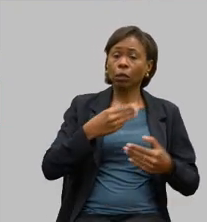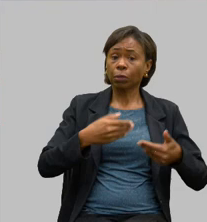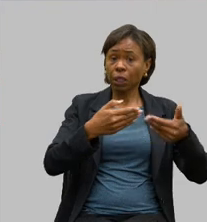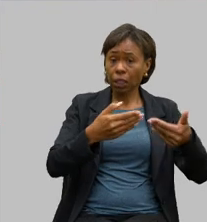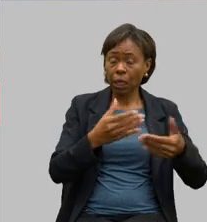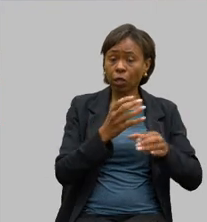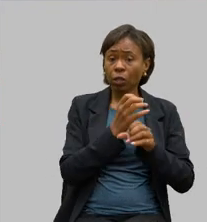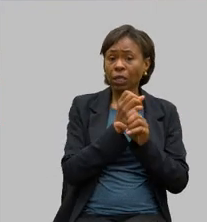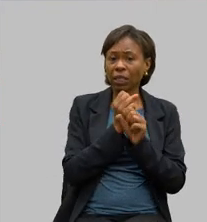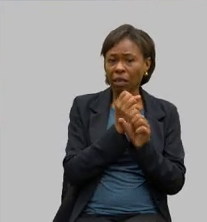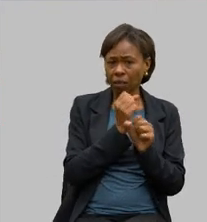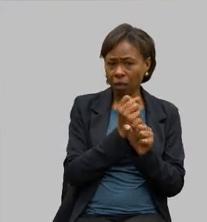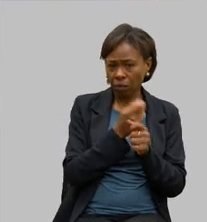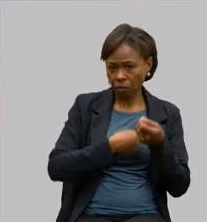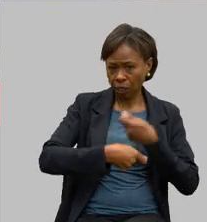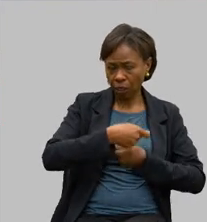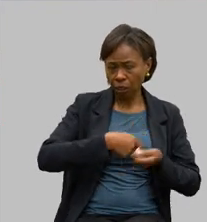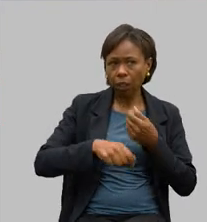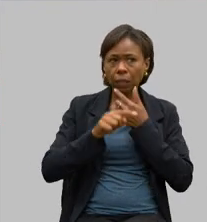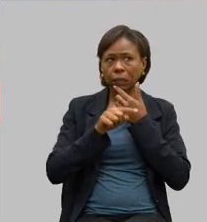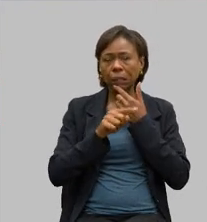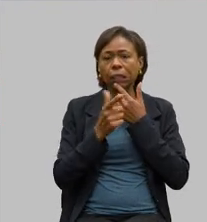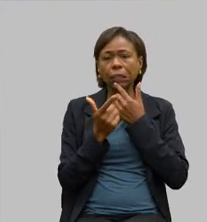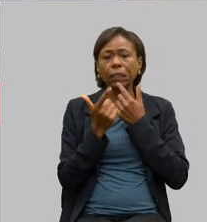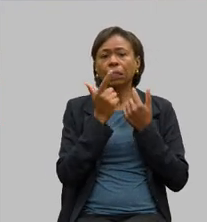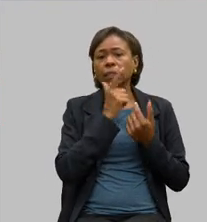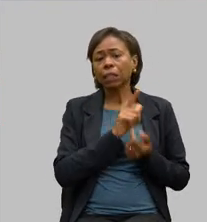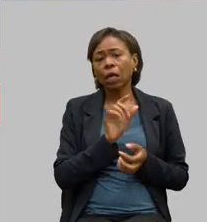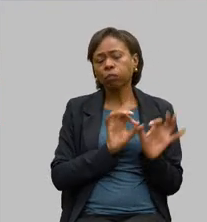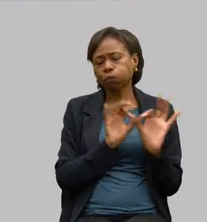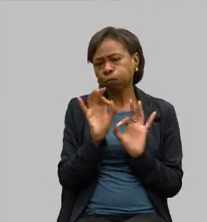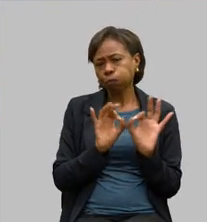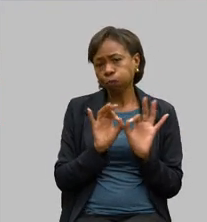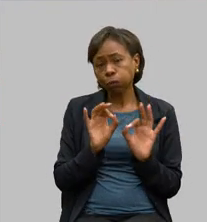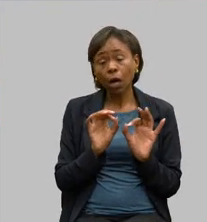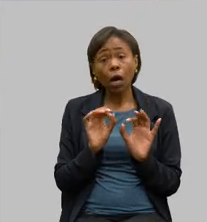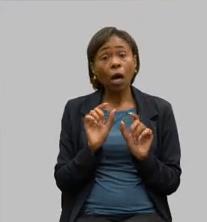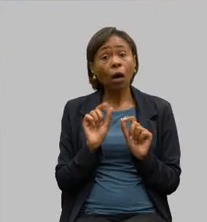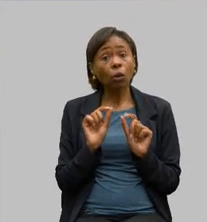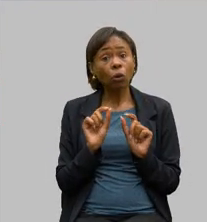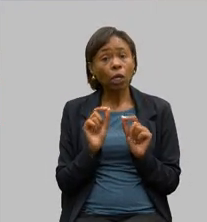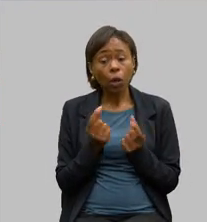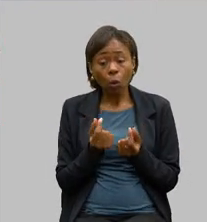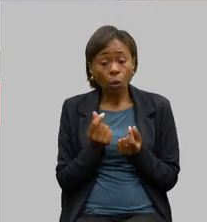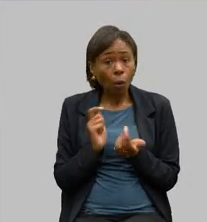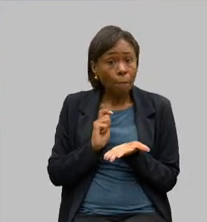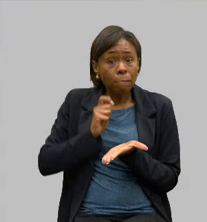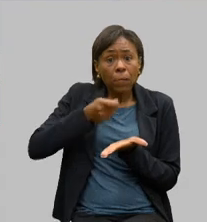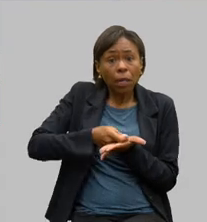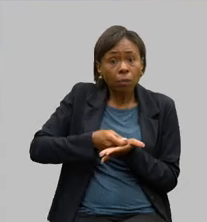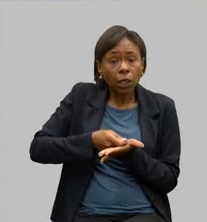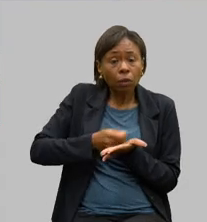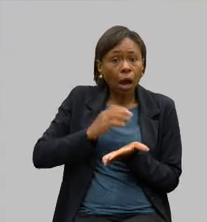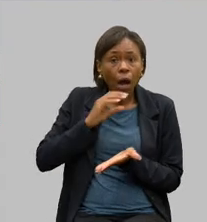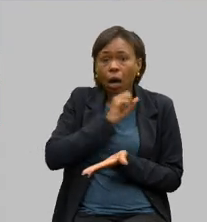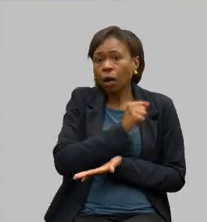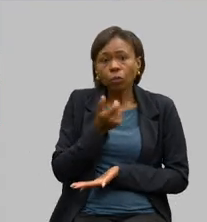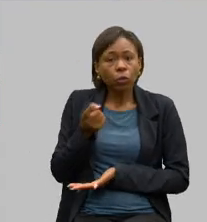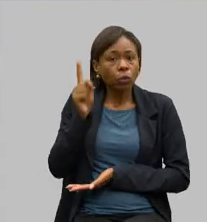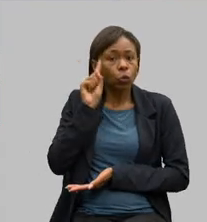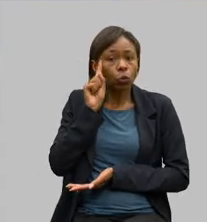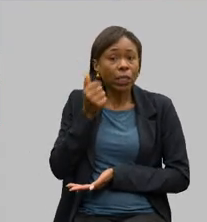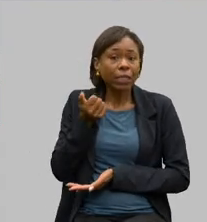não sei como é que chama um trem lá que e processou os pagamentos assim da um 15 dias nós processamos todos os